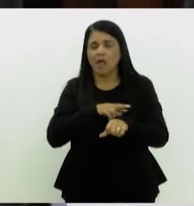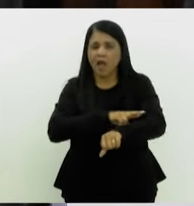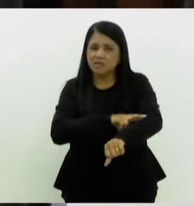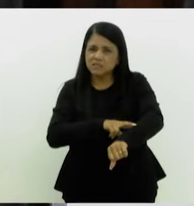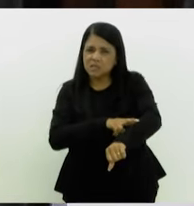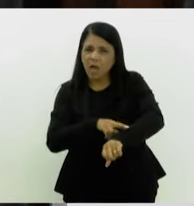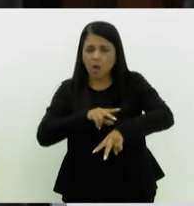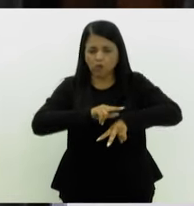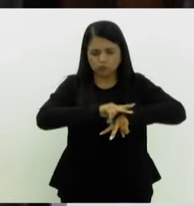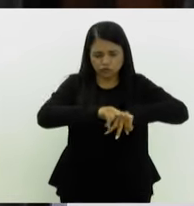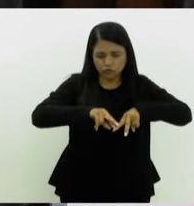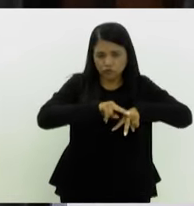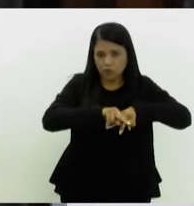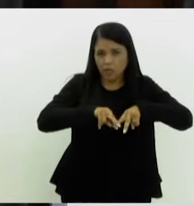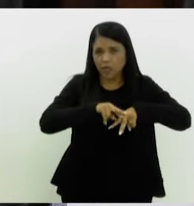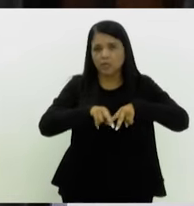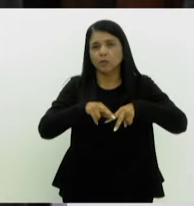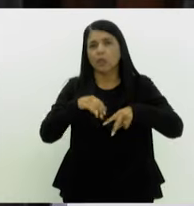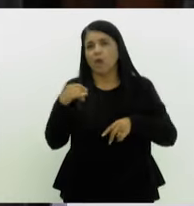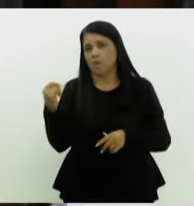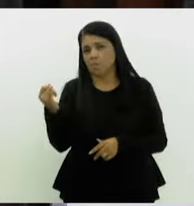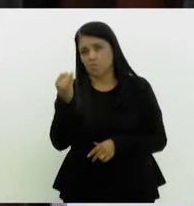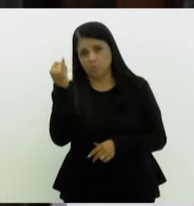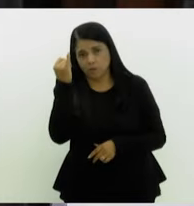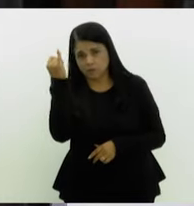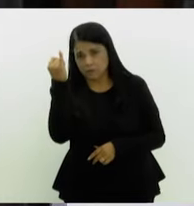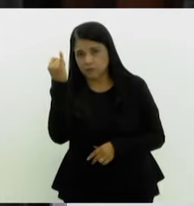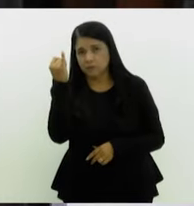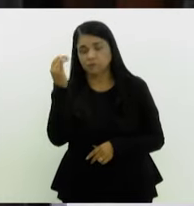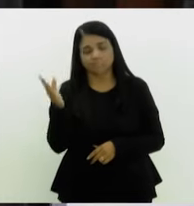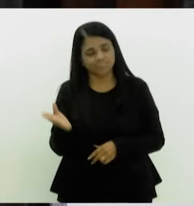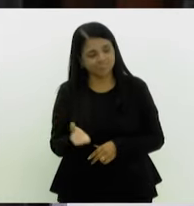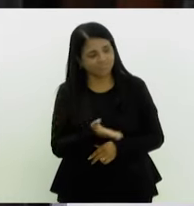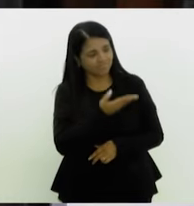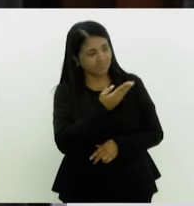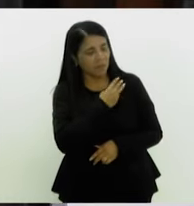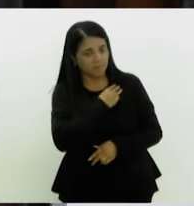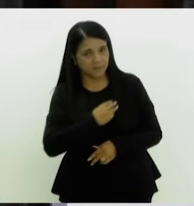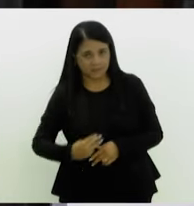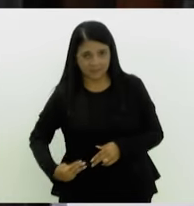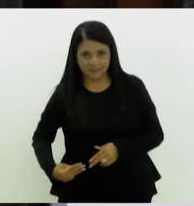gênero e raça é muito importante com vocês a ministra